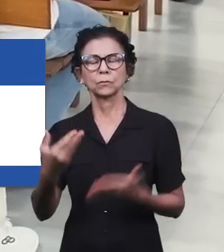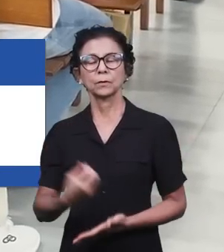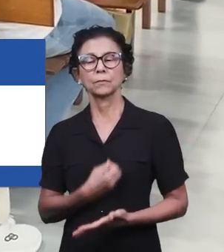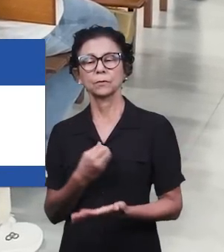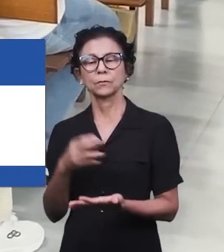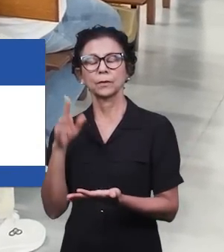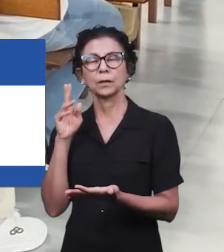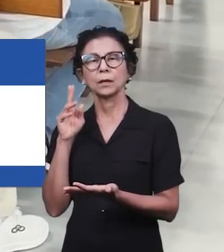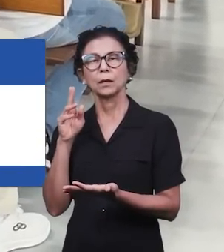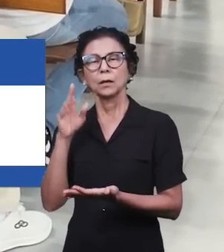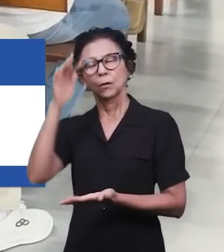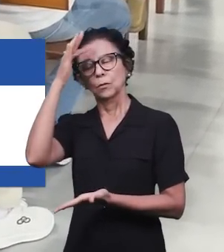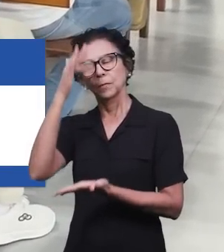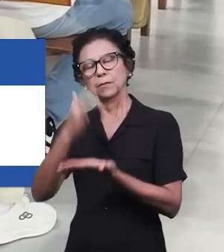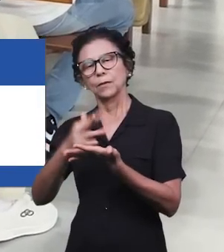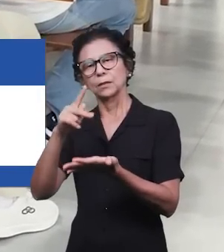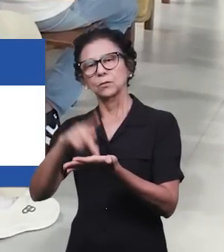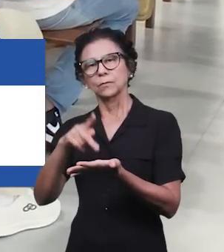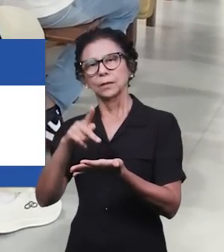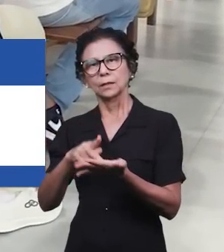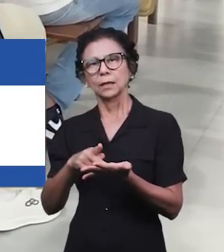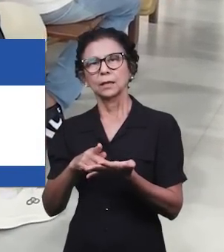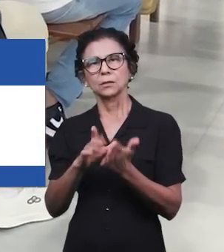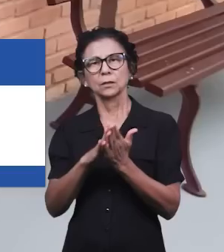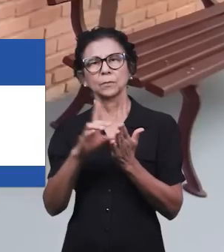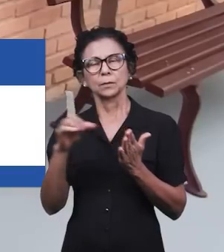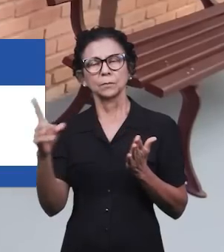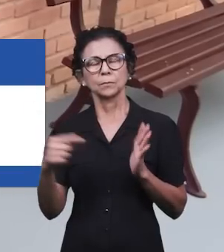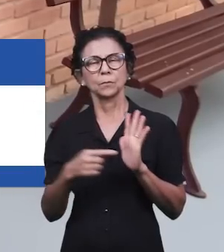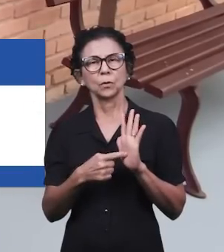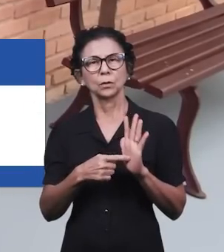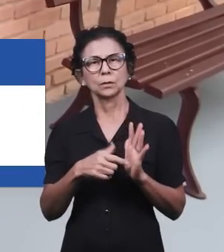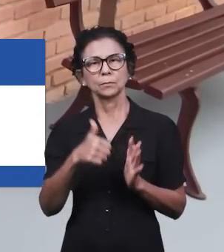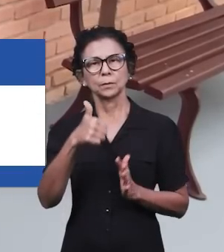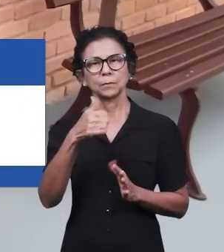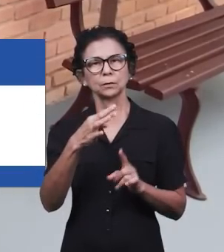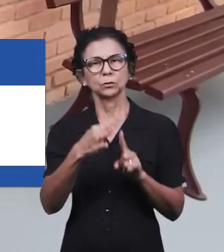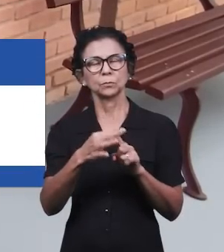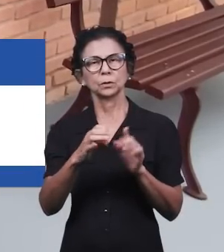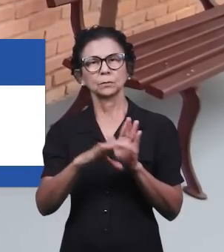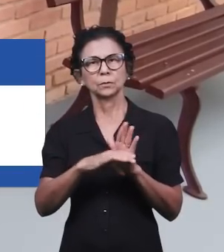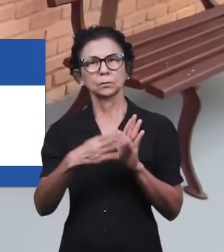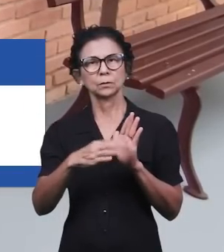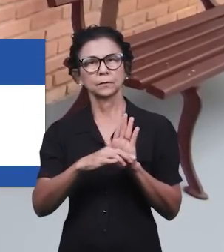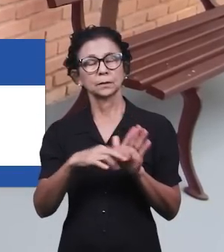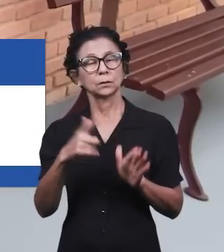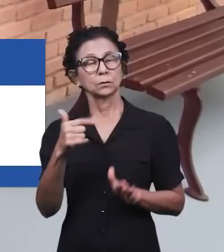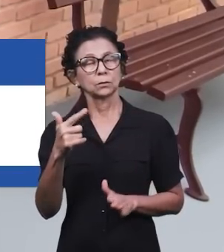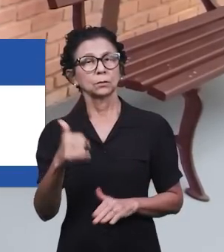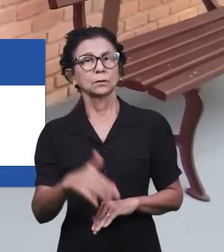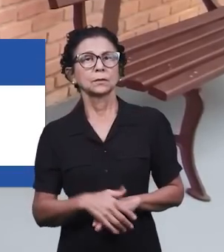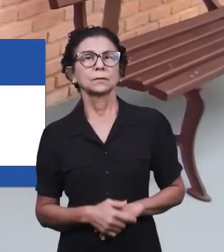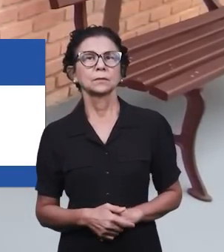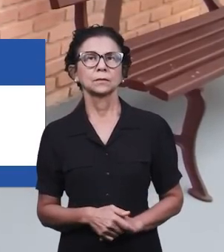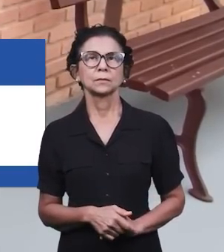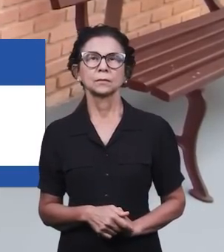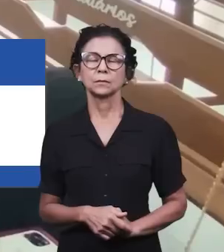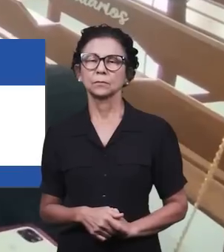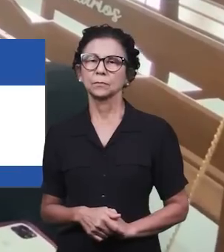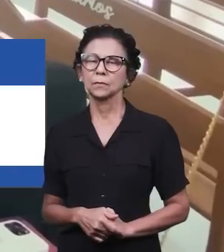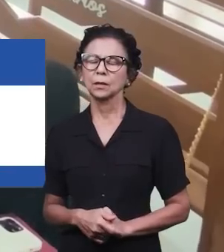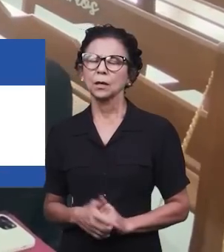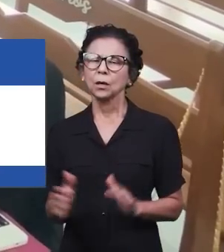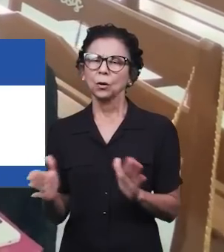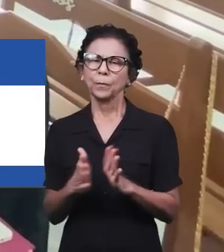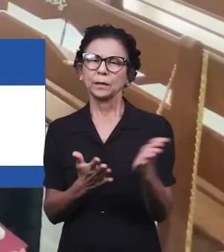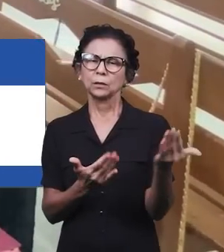a conhecermos a verdade absoluta, que é a palavra de Deus. Em 1 Timóteo 4,12, Paulo escreveu: "Ninguém despreze a